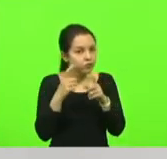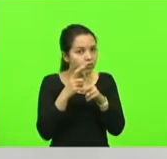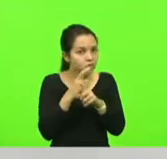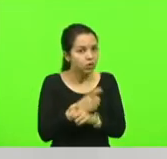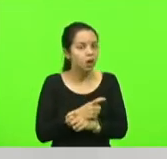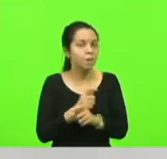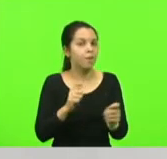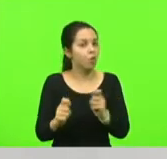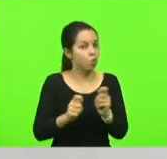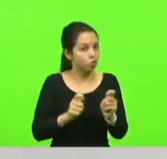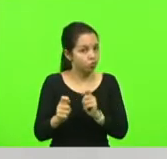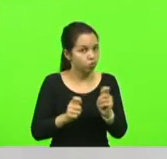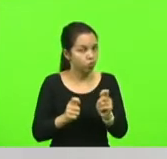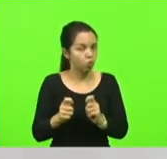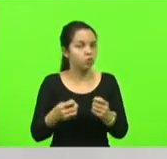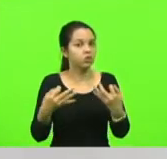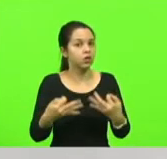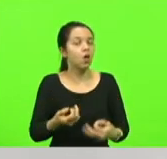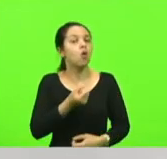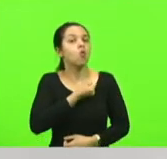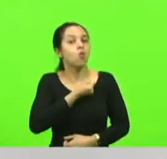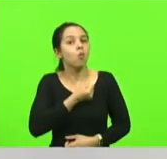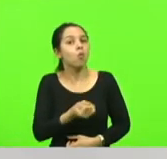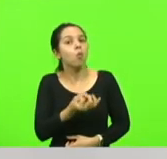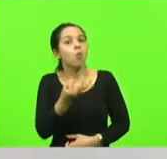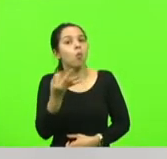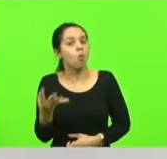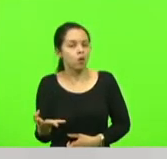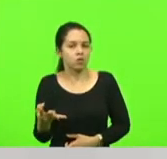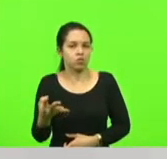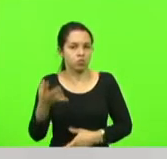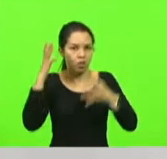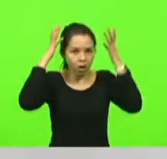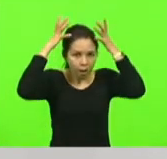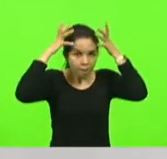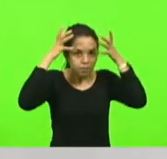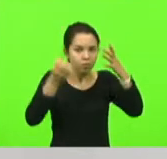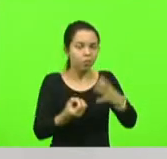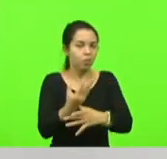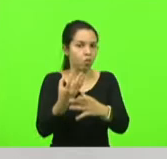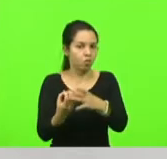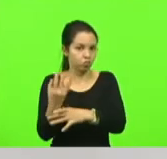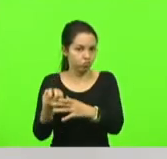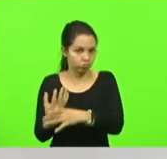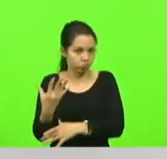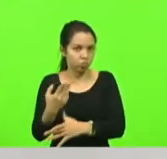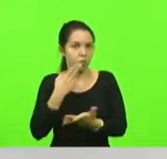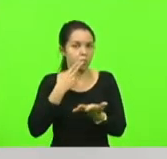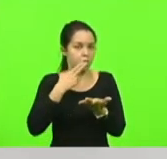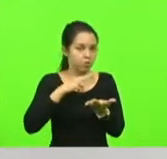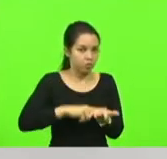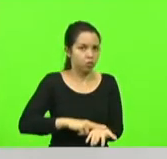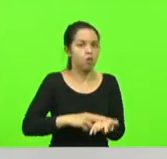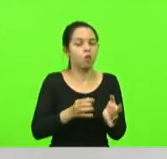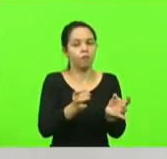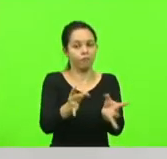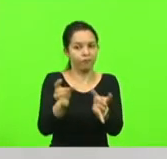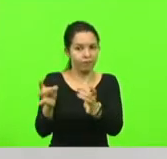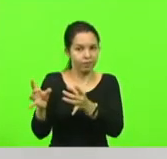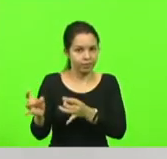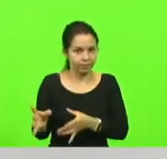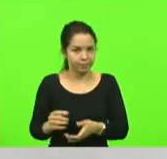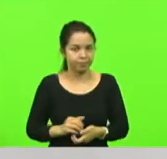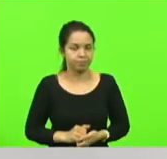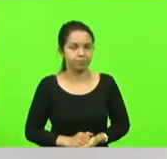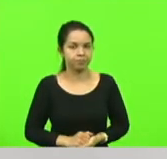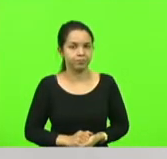controle efetivo do número de capacetes que foram produzidos, certificados e colocados no mercado. Além